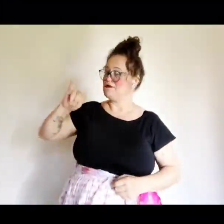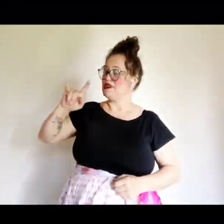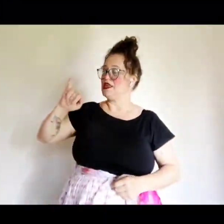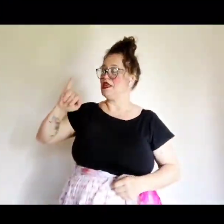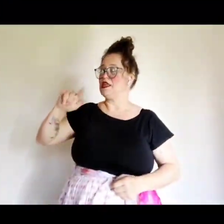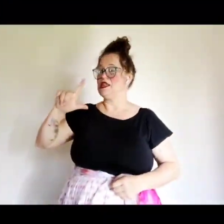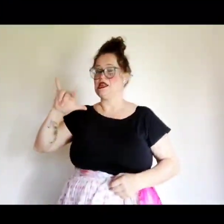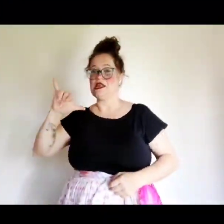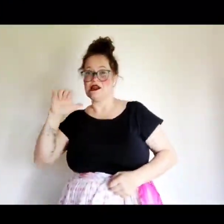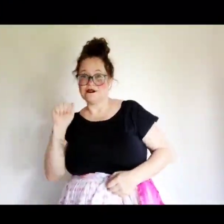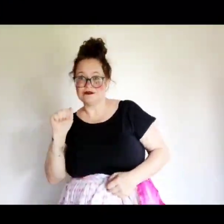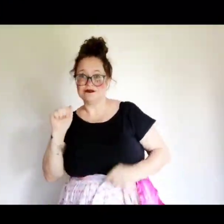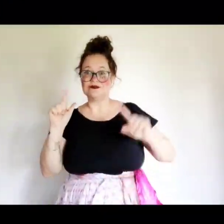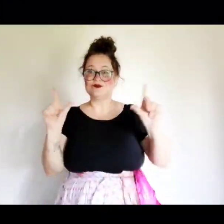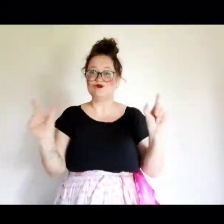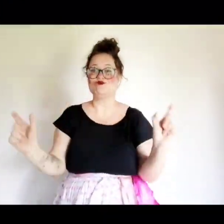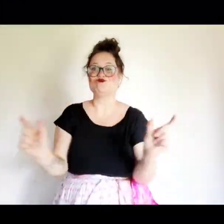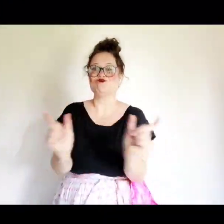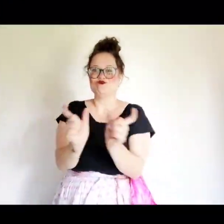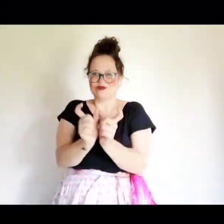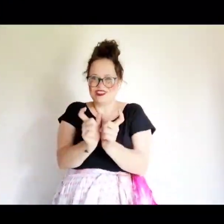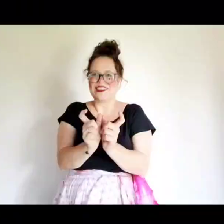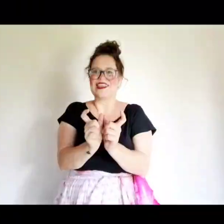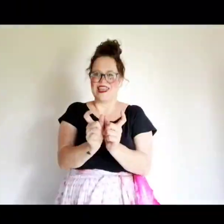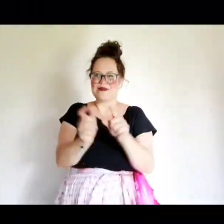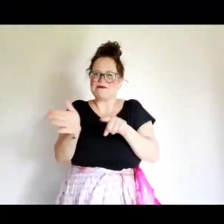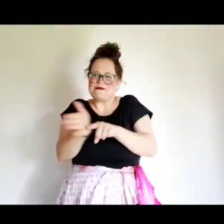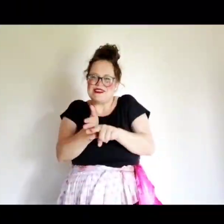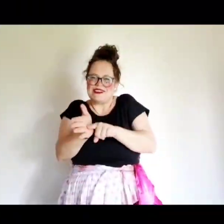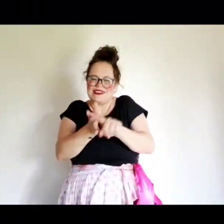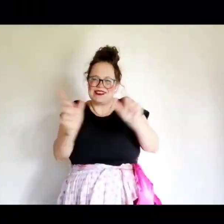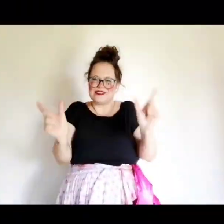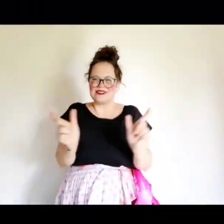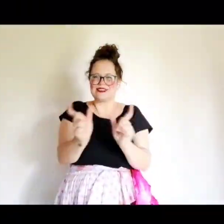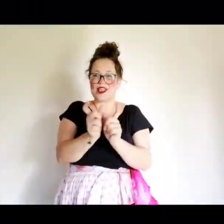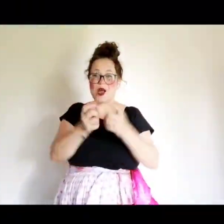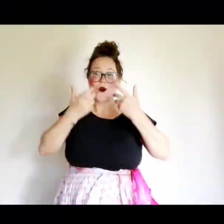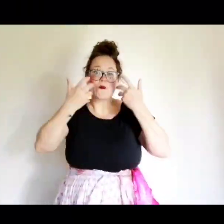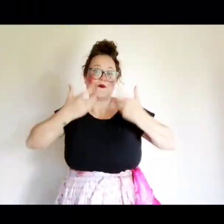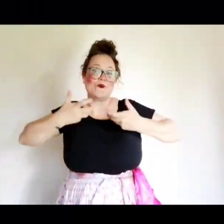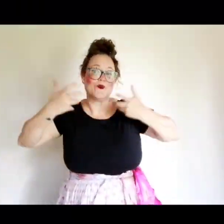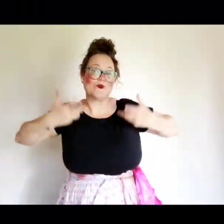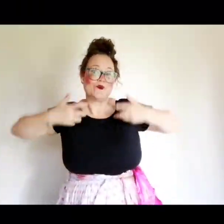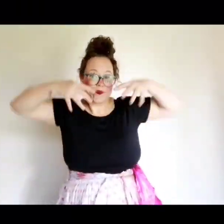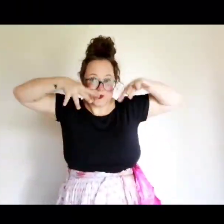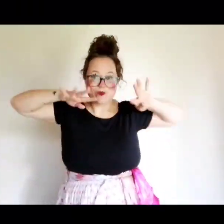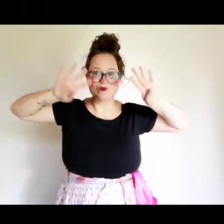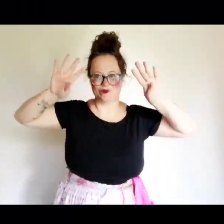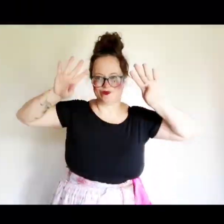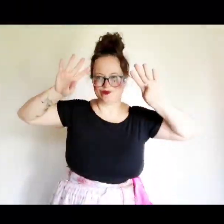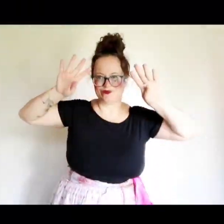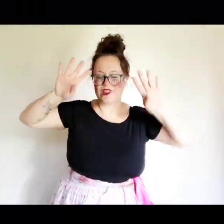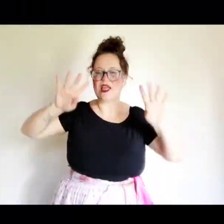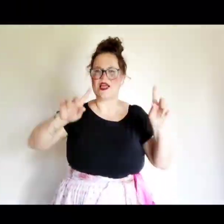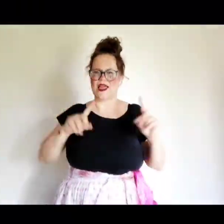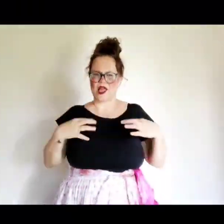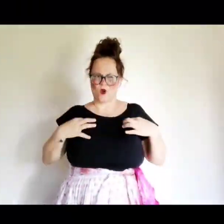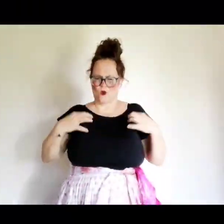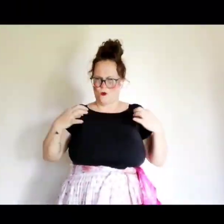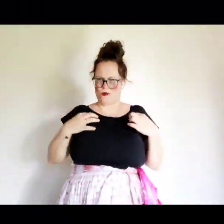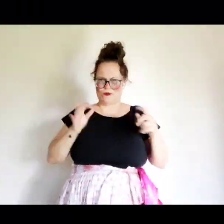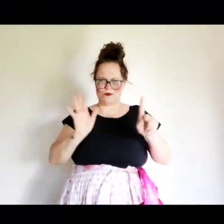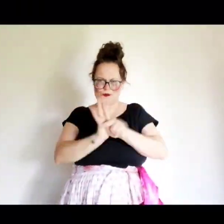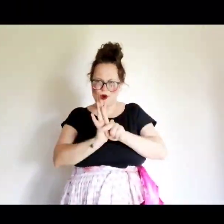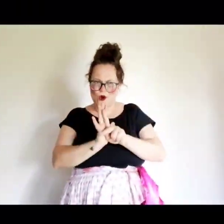meio Humberto, meio Emília. Então surgiu de que aquele figurino já não era da